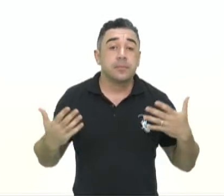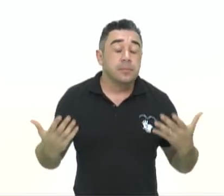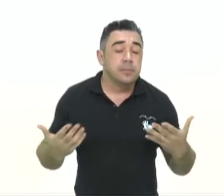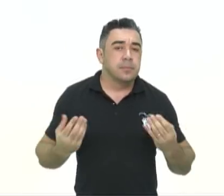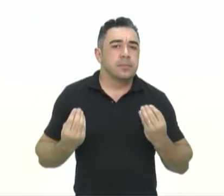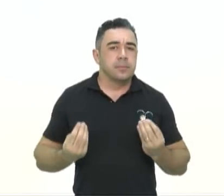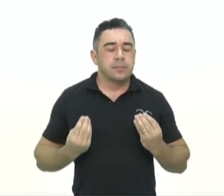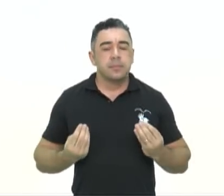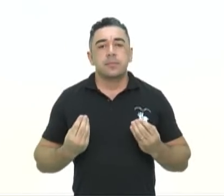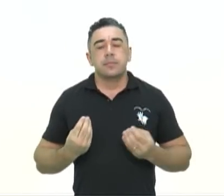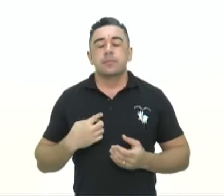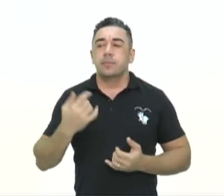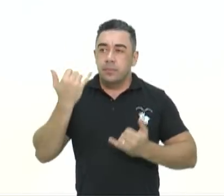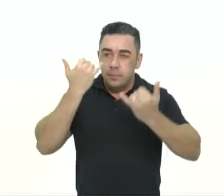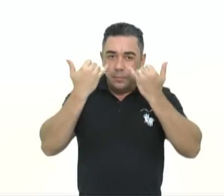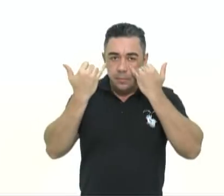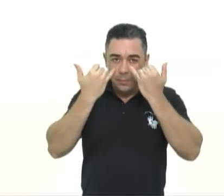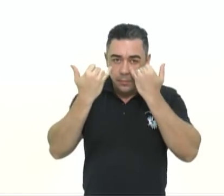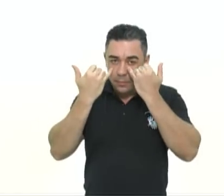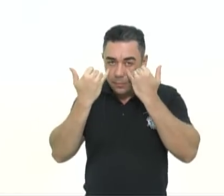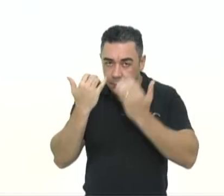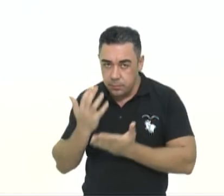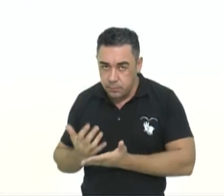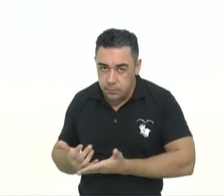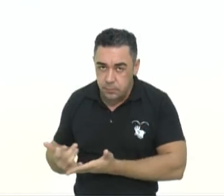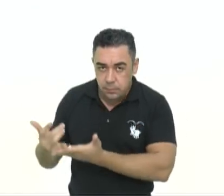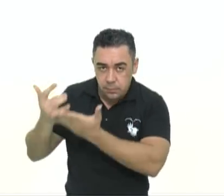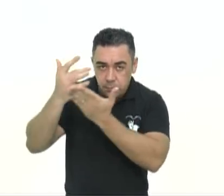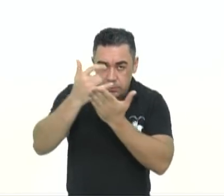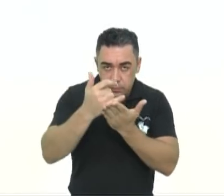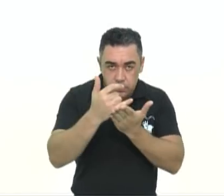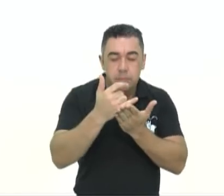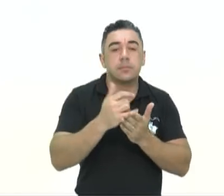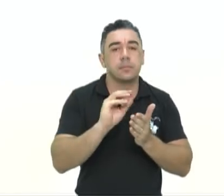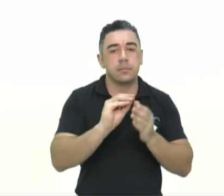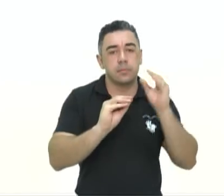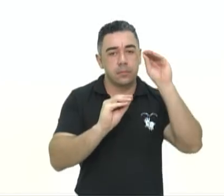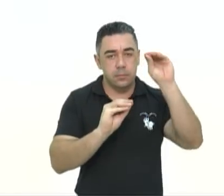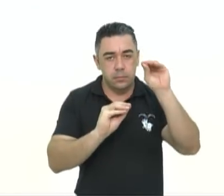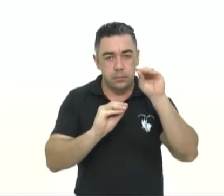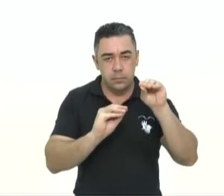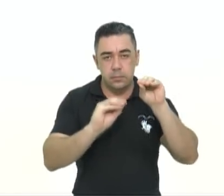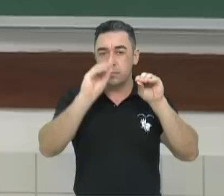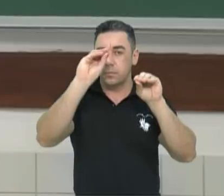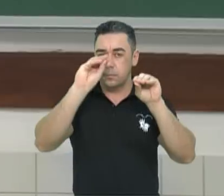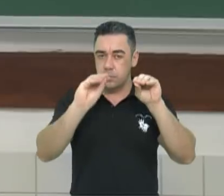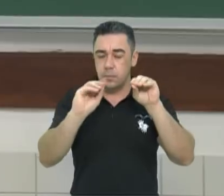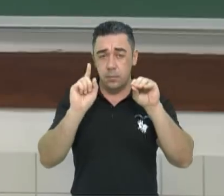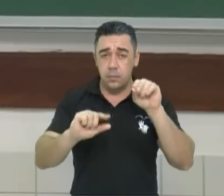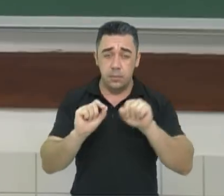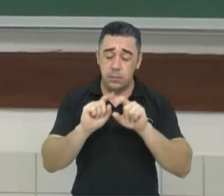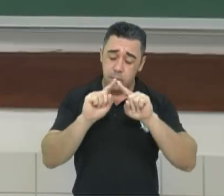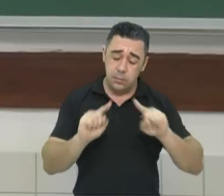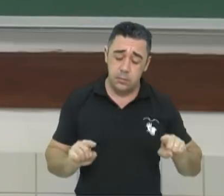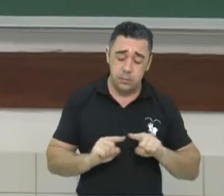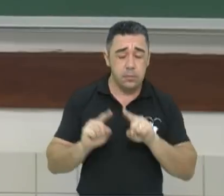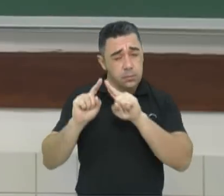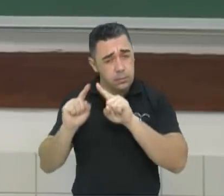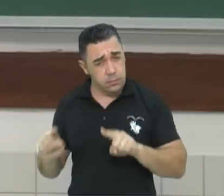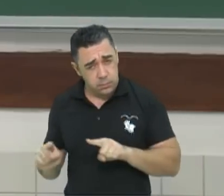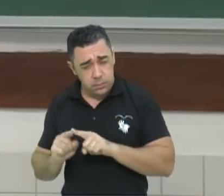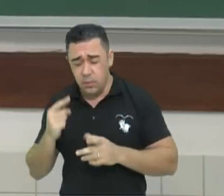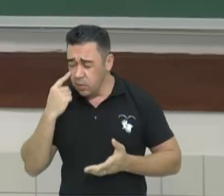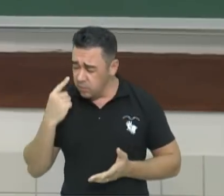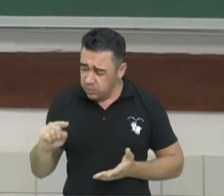fazer? Eu vou usar, né, o mesmo método de resolução que a gente já viu,